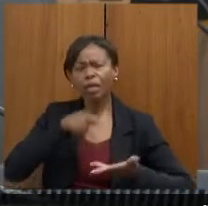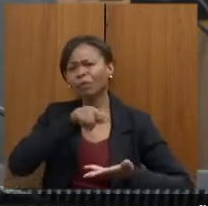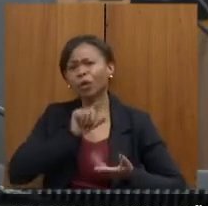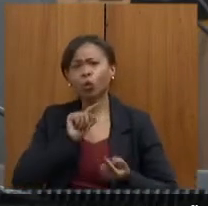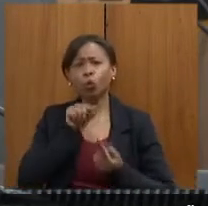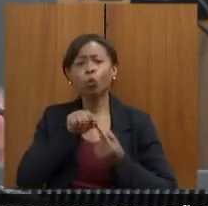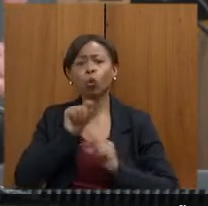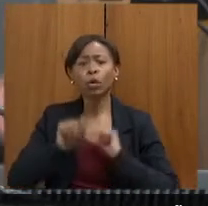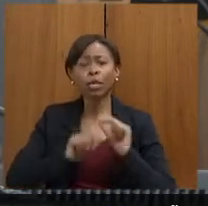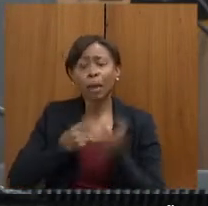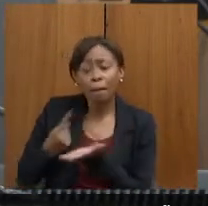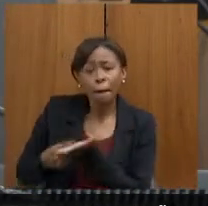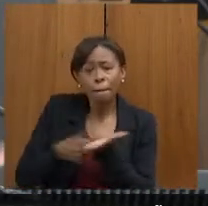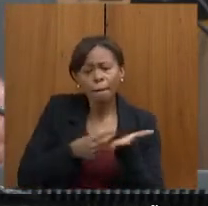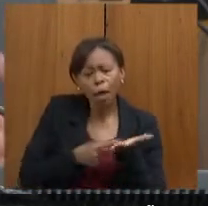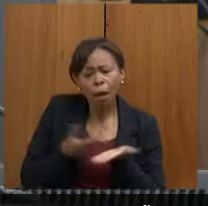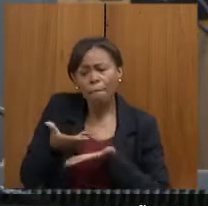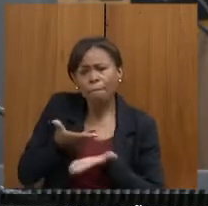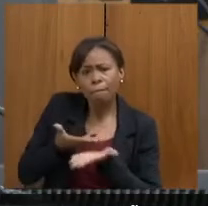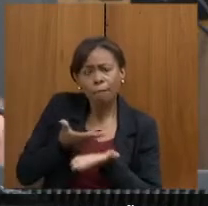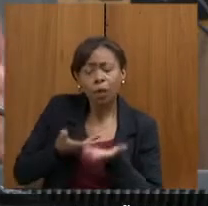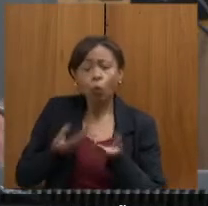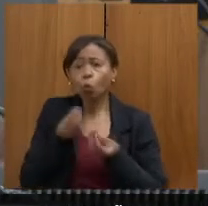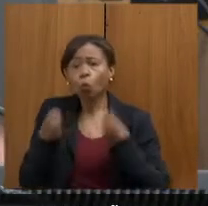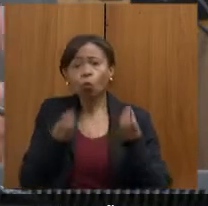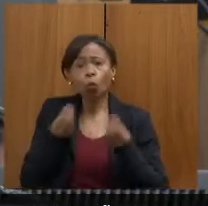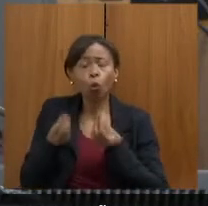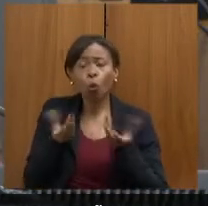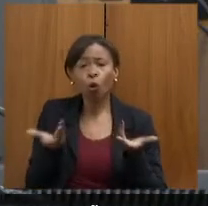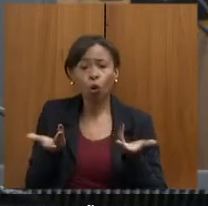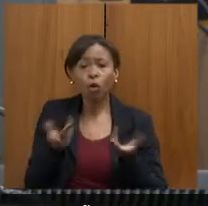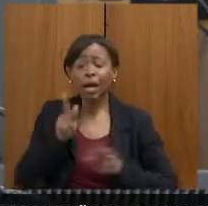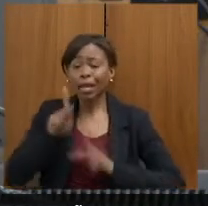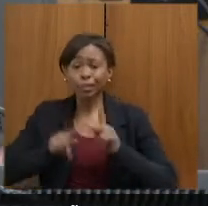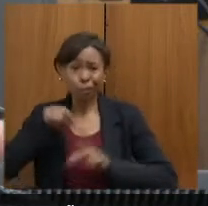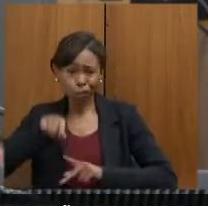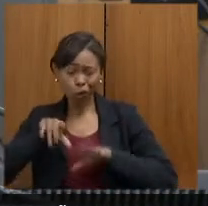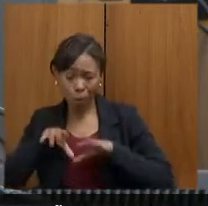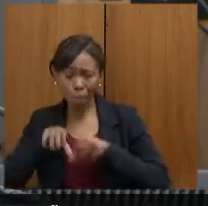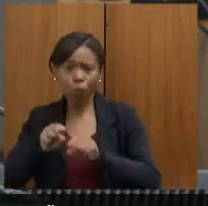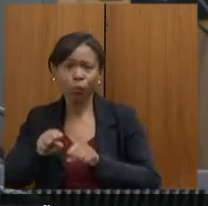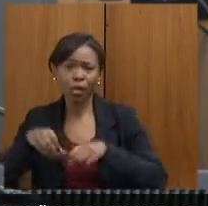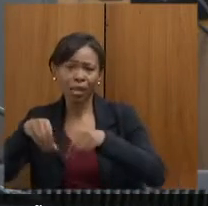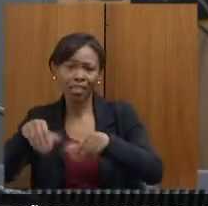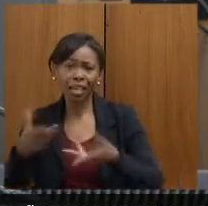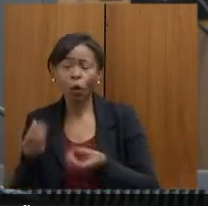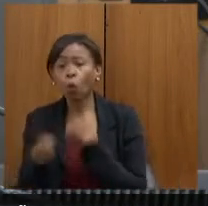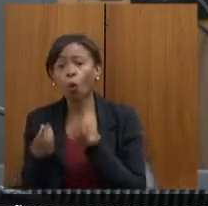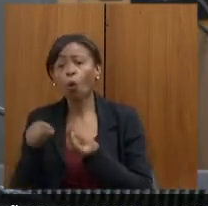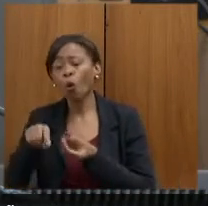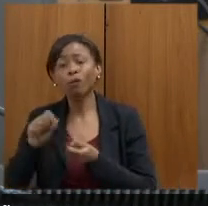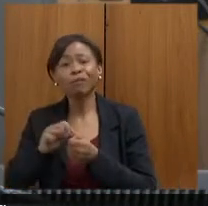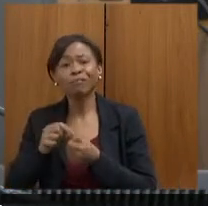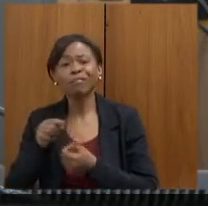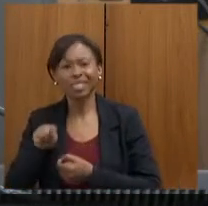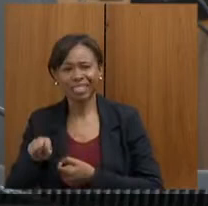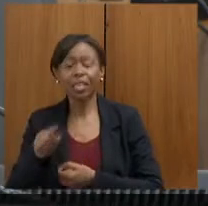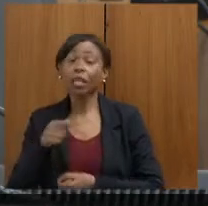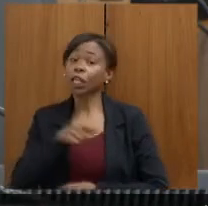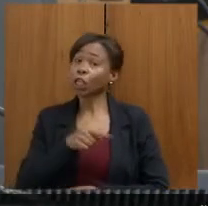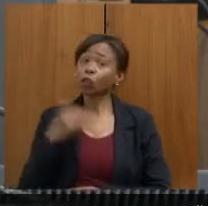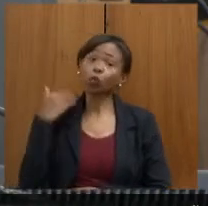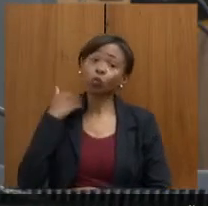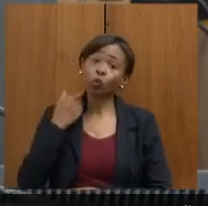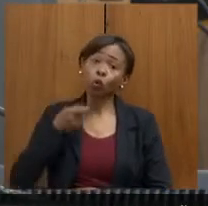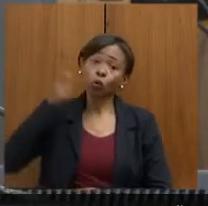negociações de como serão feitos os encaminhamentos as pessoas que estão lá e o juiz só